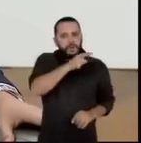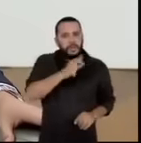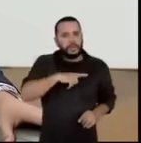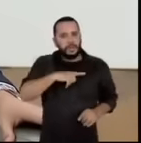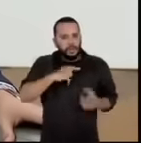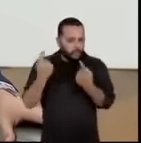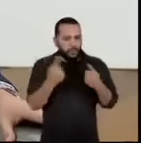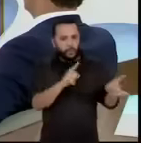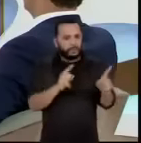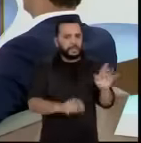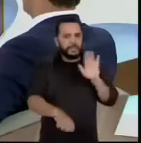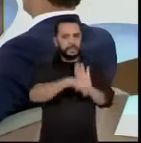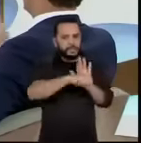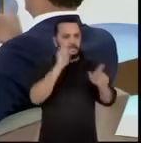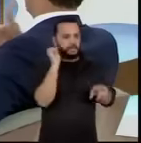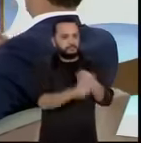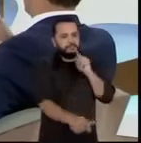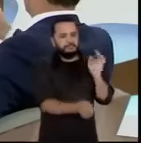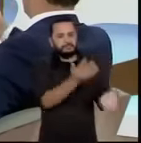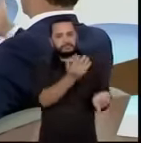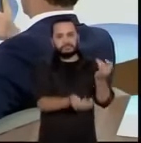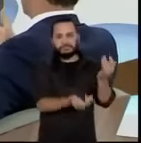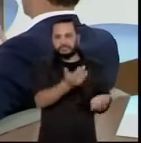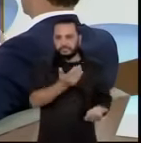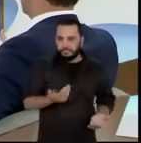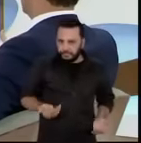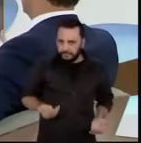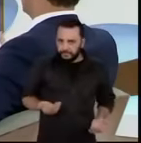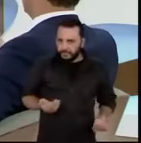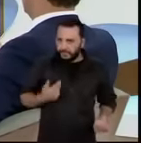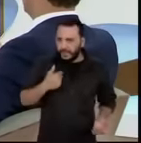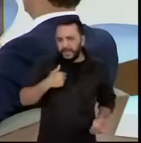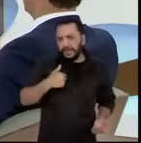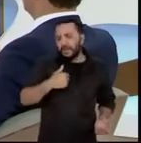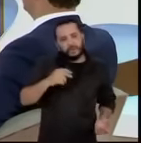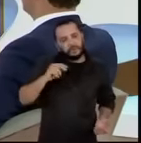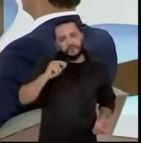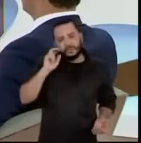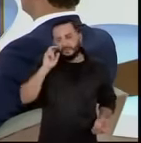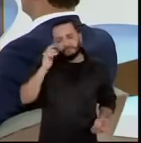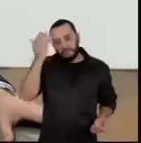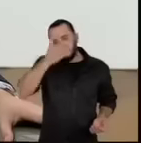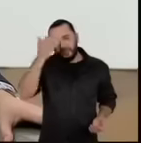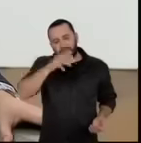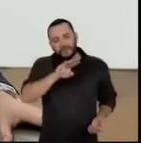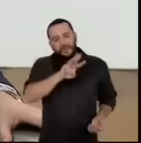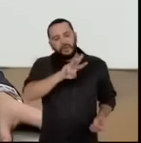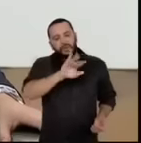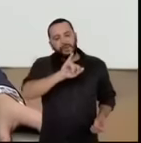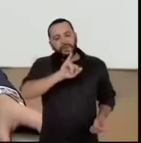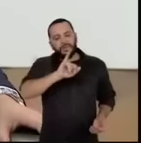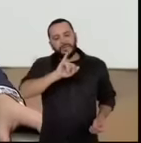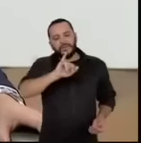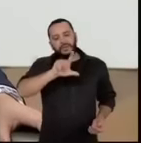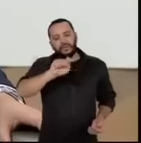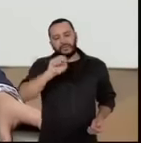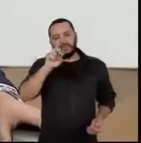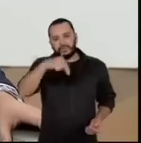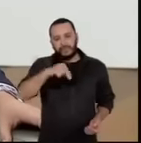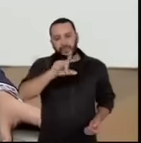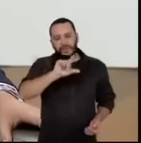a essa criminalidade. Eu não vi essa declaração do Wilson Lima, governador do Amazonas, mas se fez essa